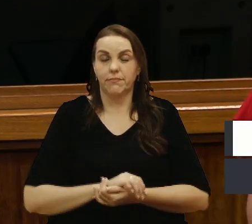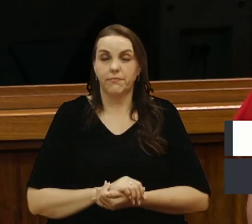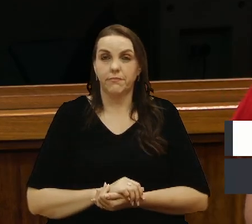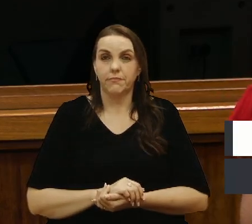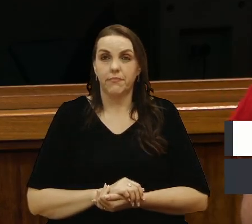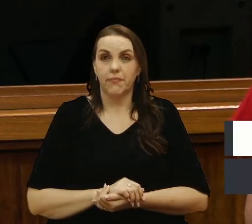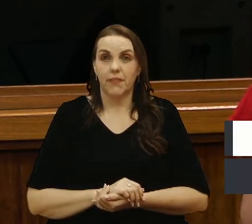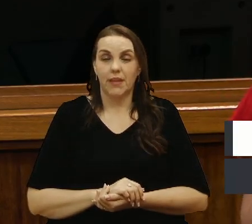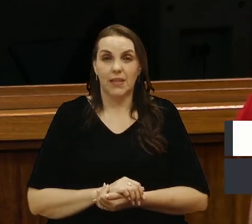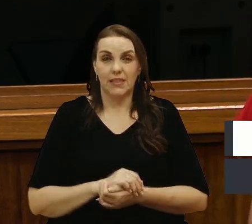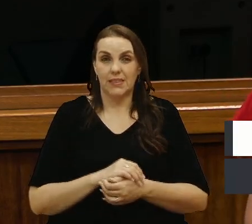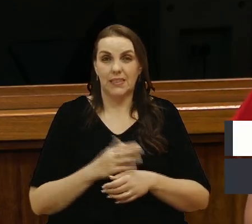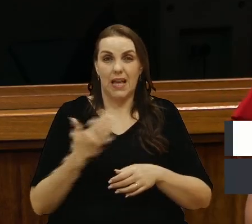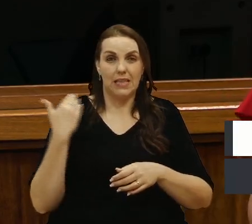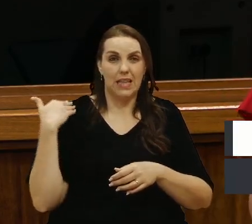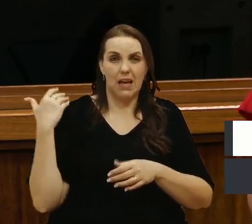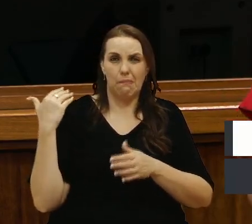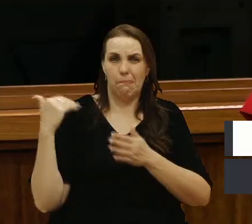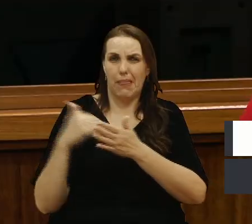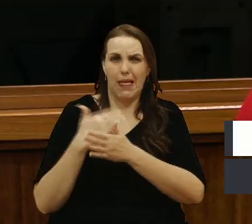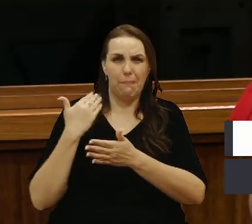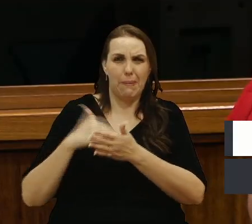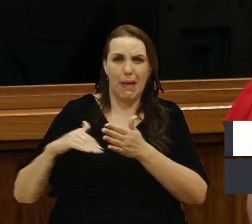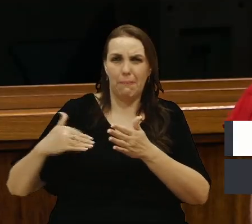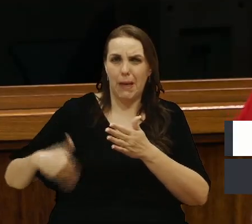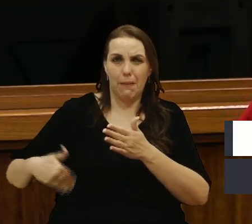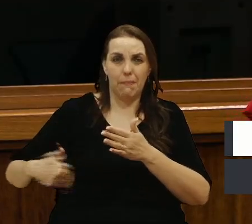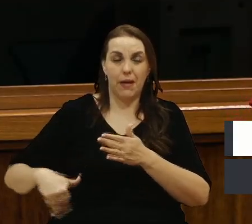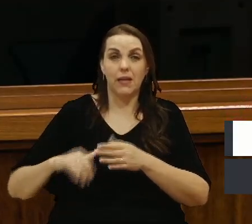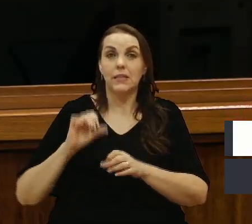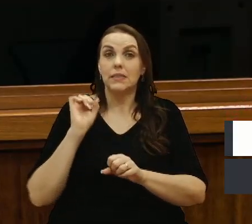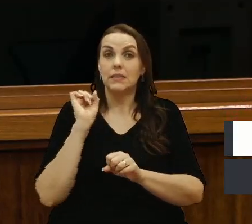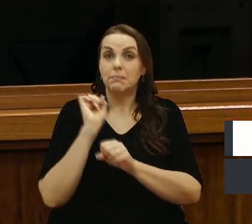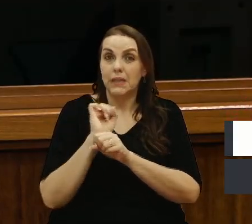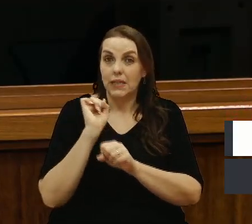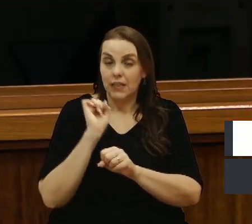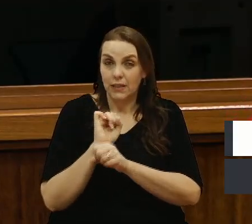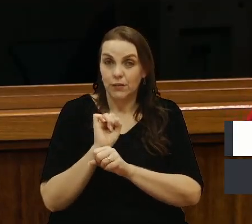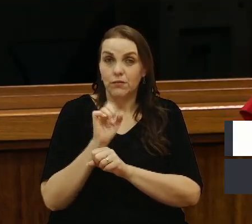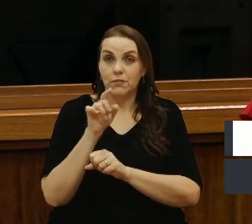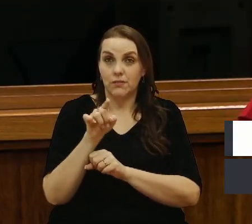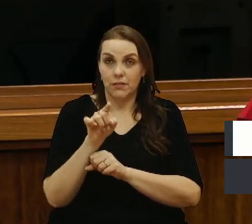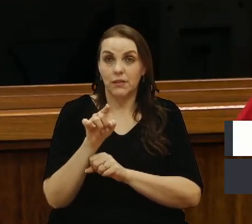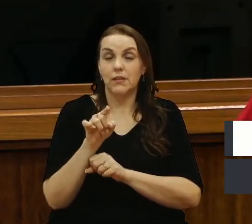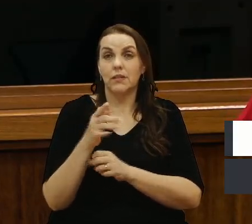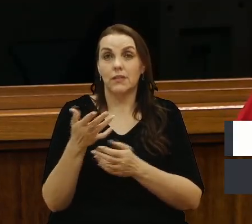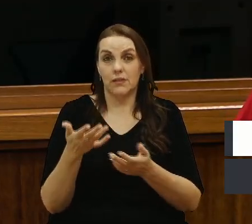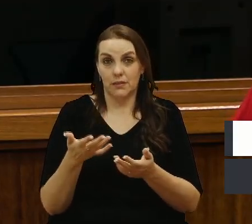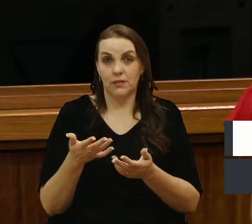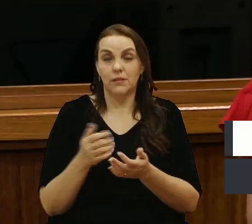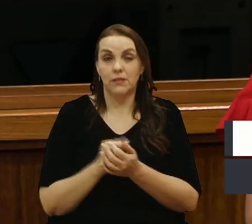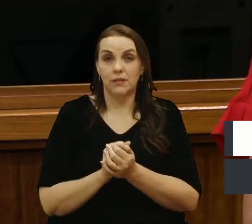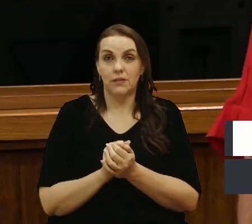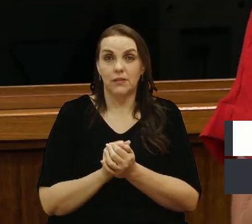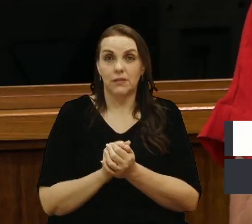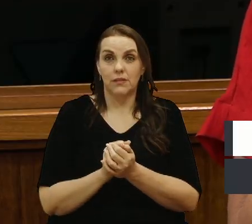E as costas esfoladas, e aguardando para ir para um trauma